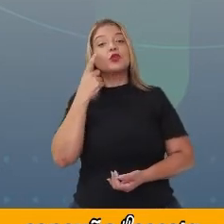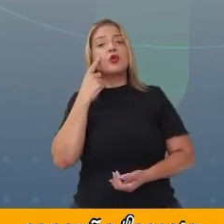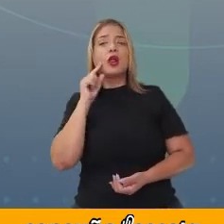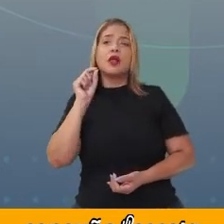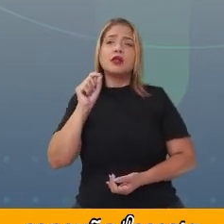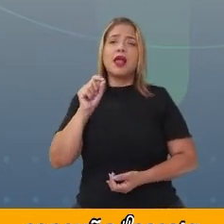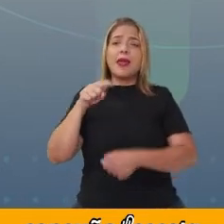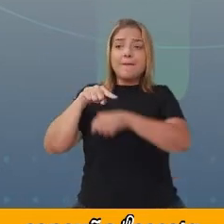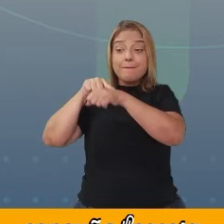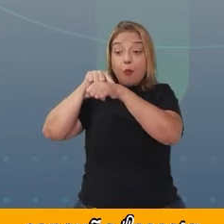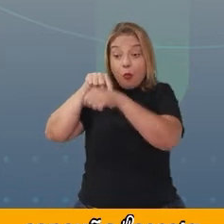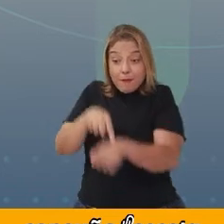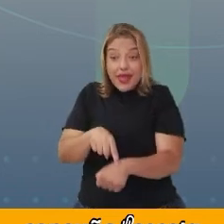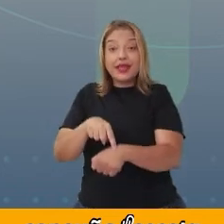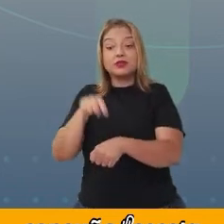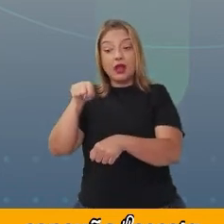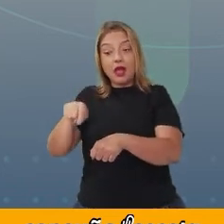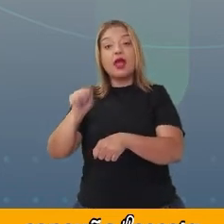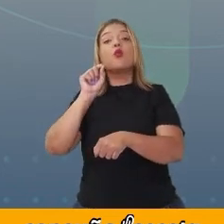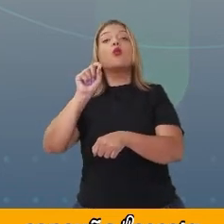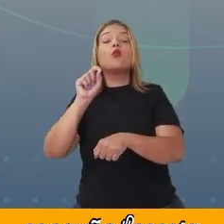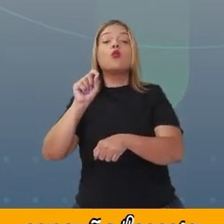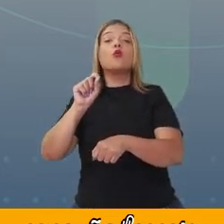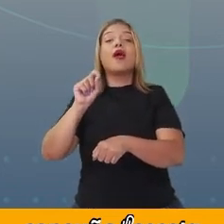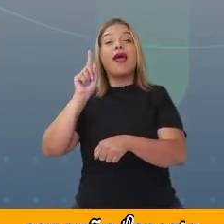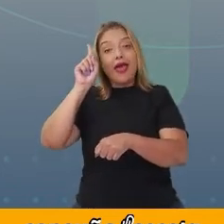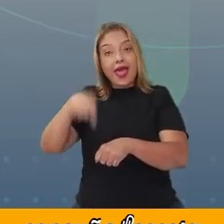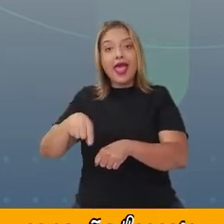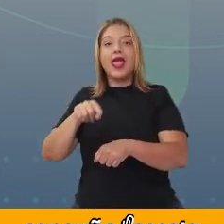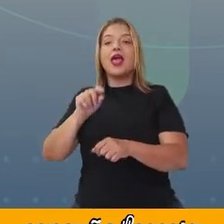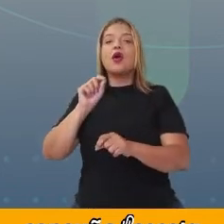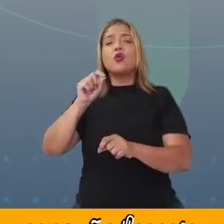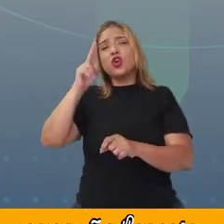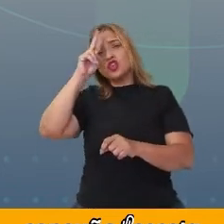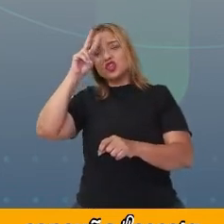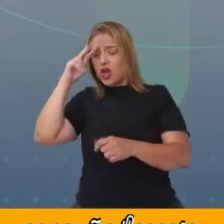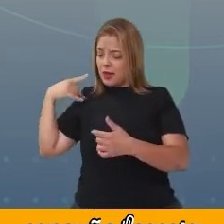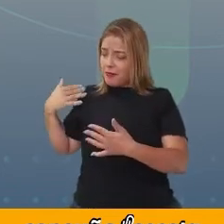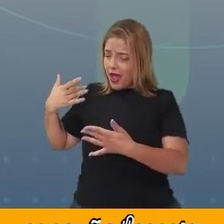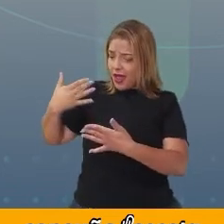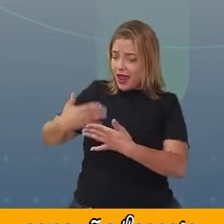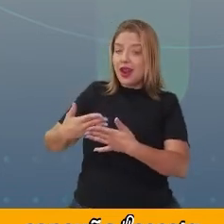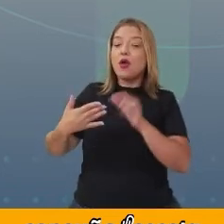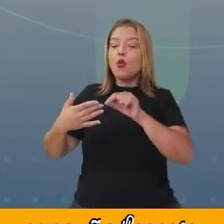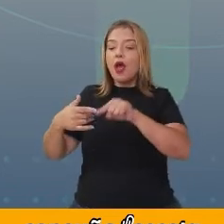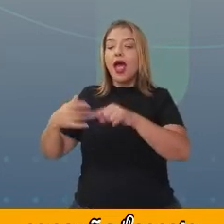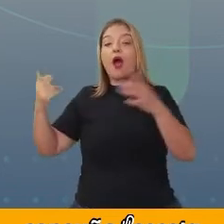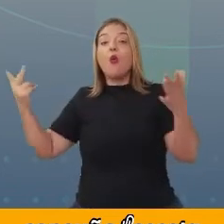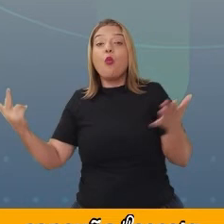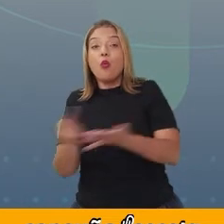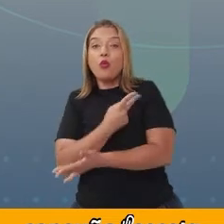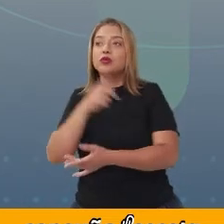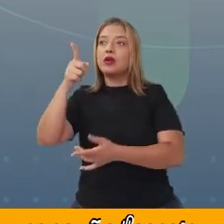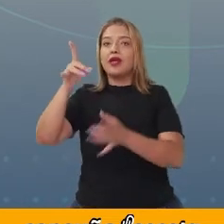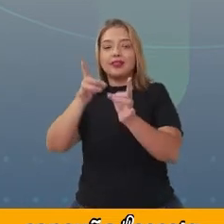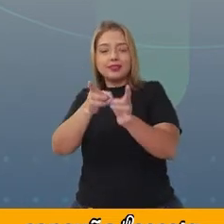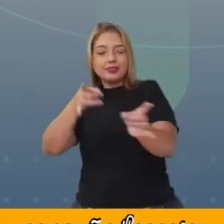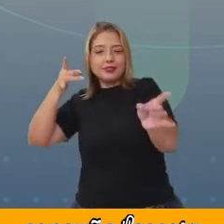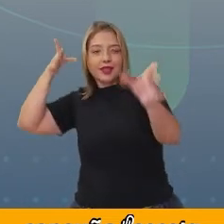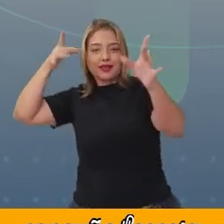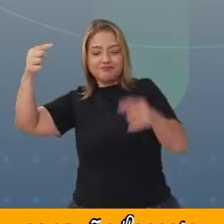naquele momento, então está enfatizando qual foi o momento de toda essa história em que a flecha atingiu